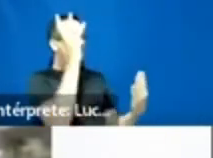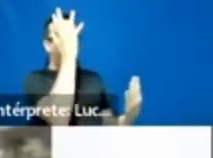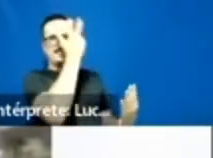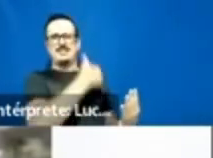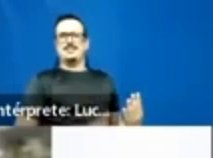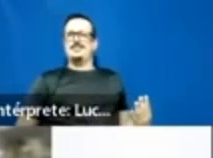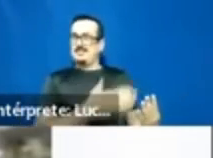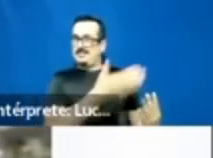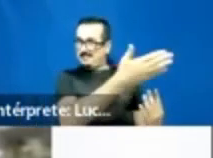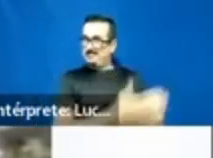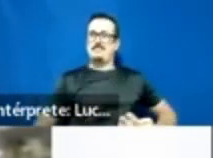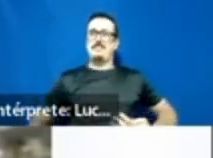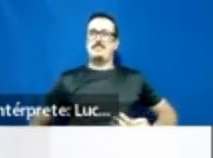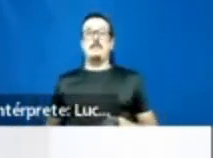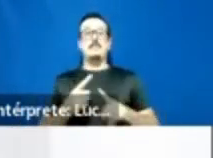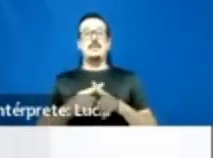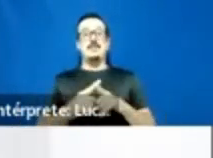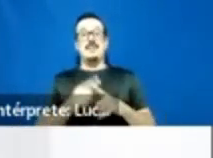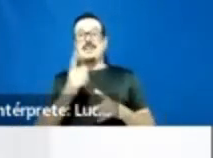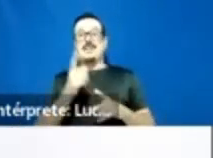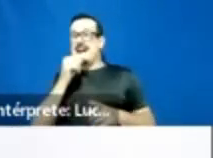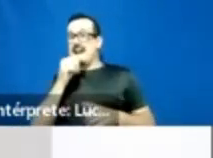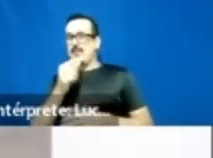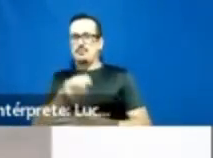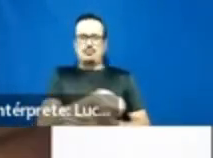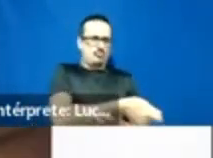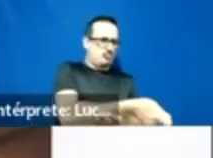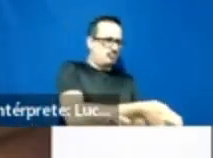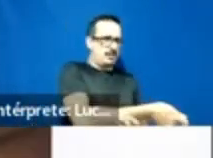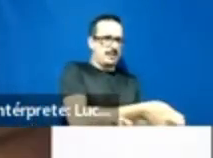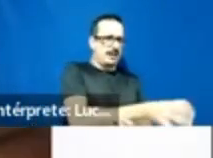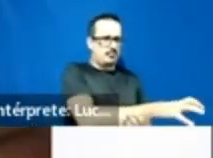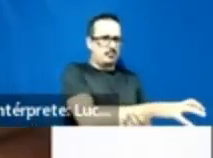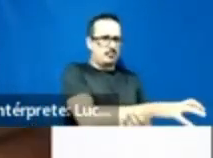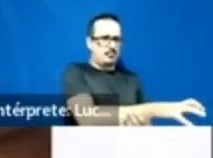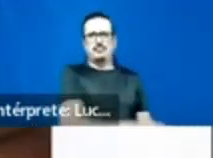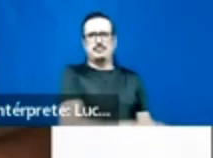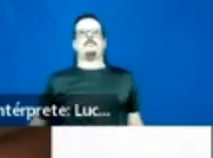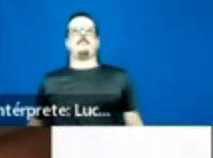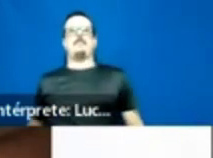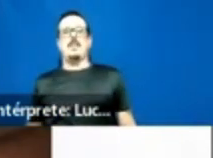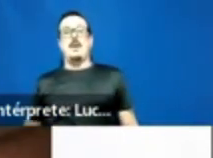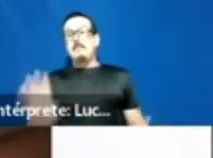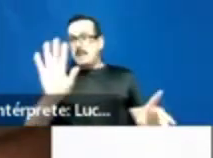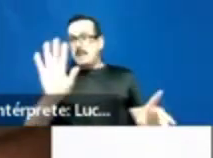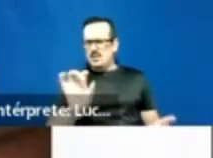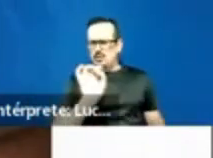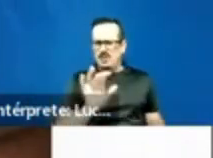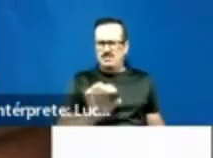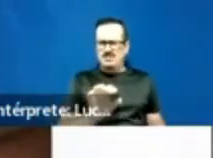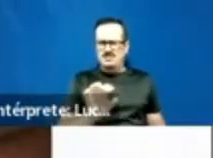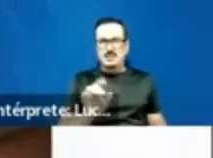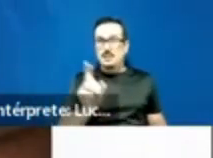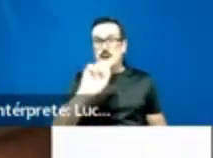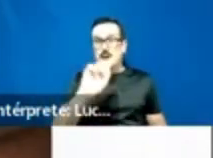ele ilustra, né, o que também acontece no nosso organismo. Mas o mesmo também ocorre com os animais. Nós temos aqui esse